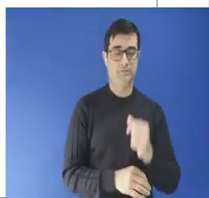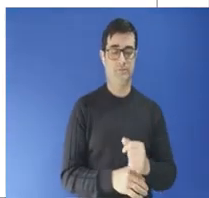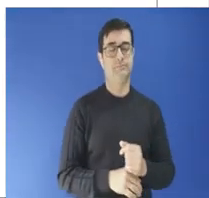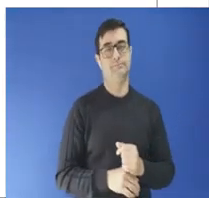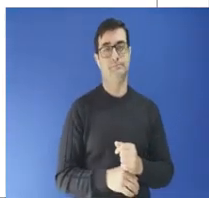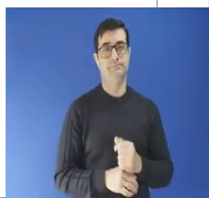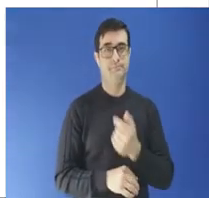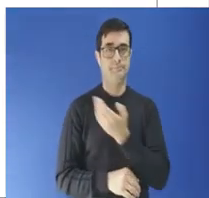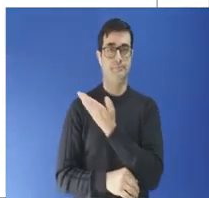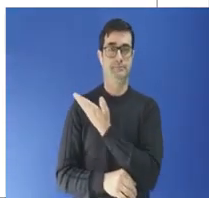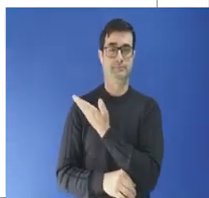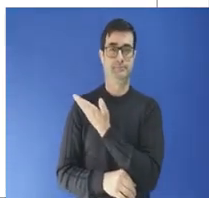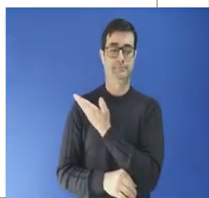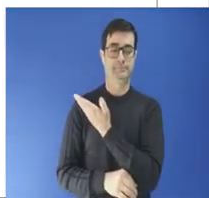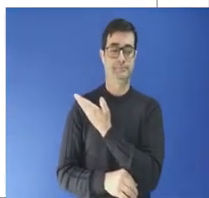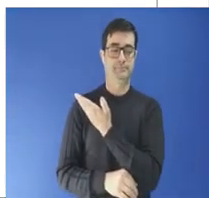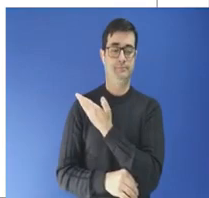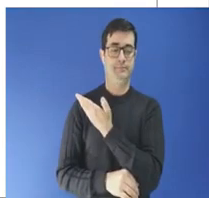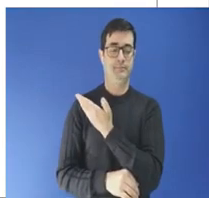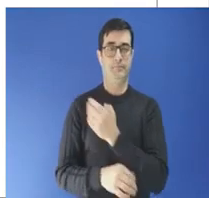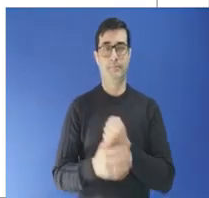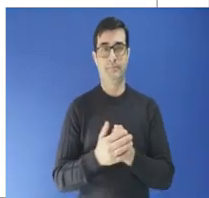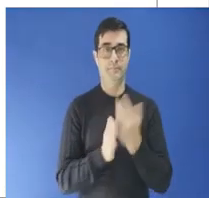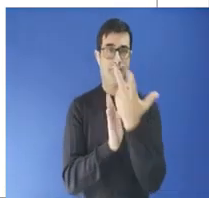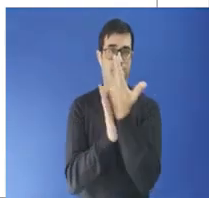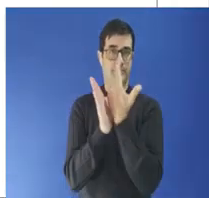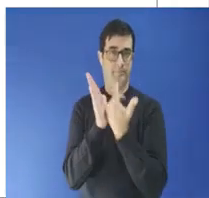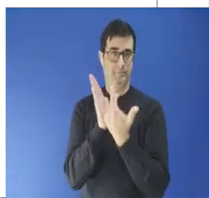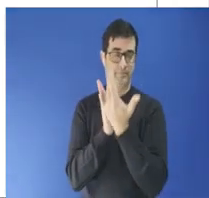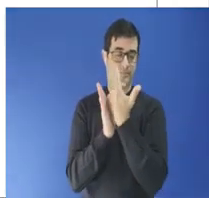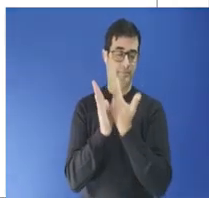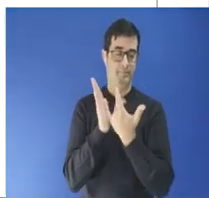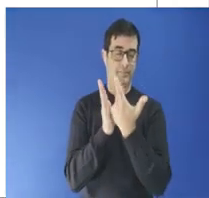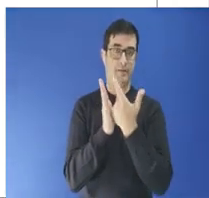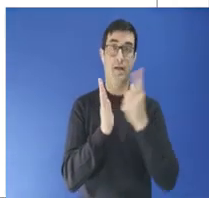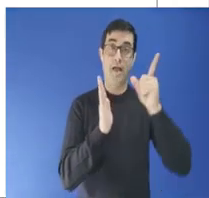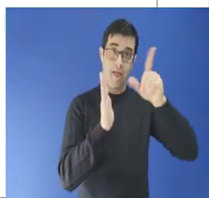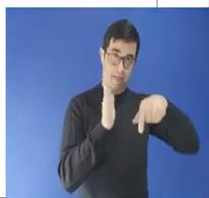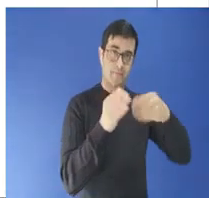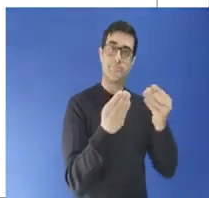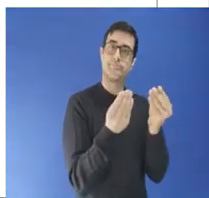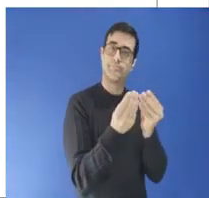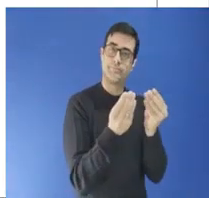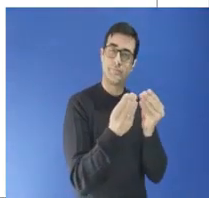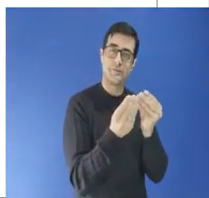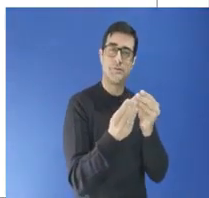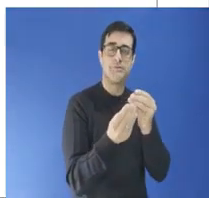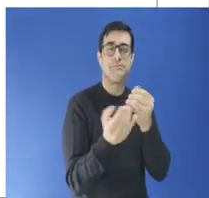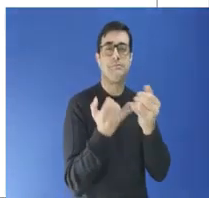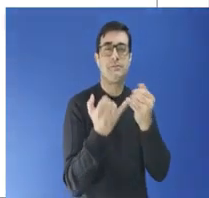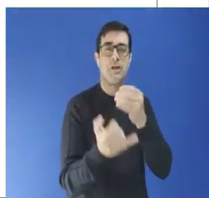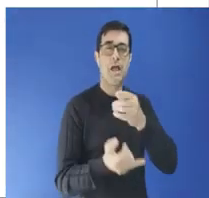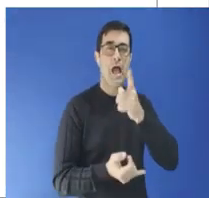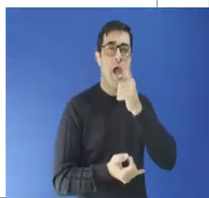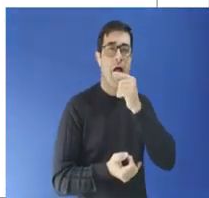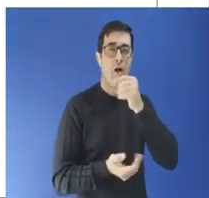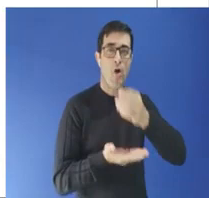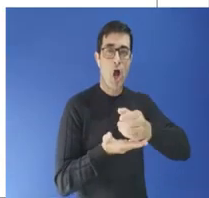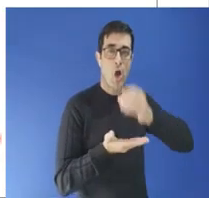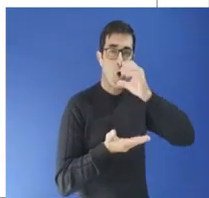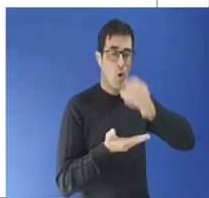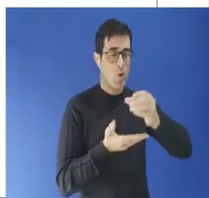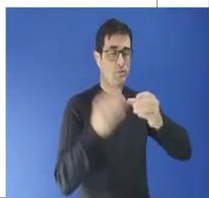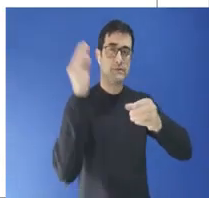dois de hidrogênio. Isso daqui seria a representação de uma molécula, mas quando nós temos água, né, um copo com água, nós temos